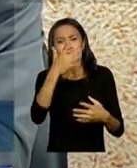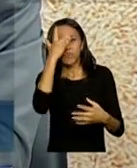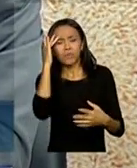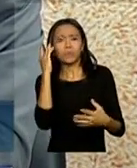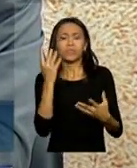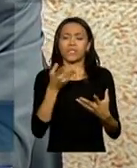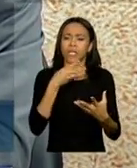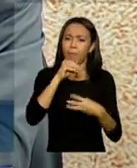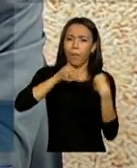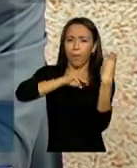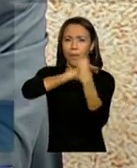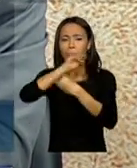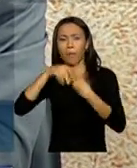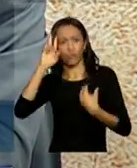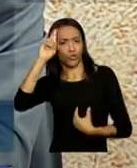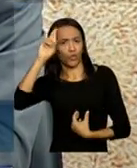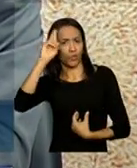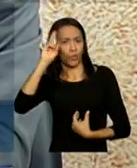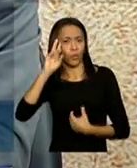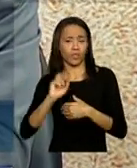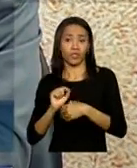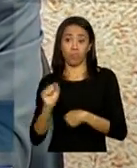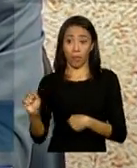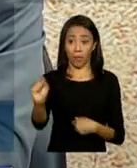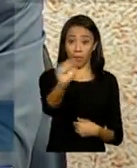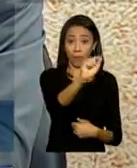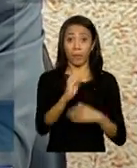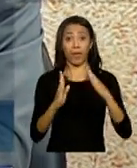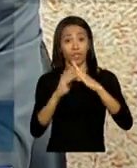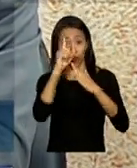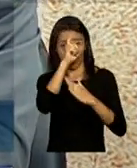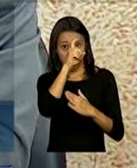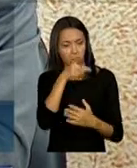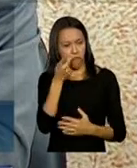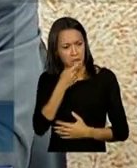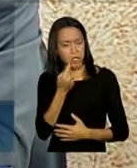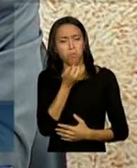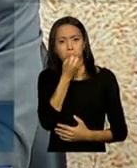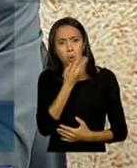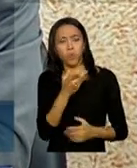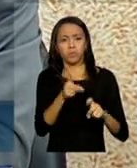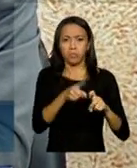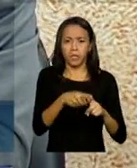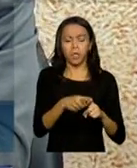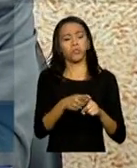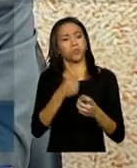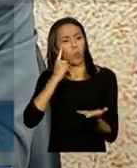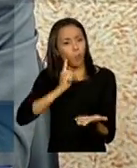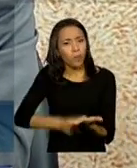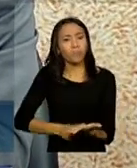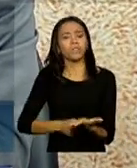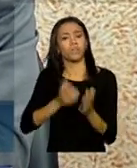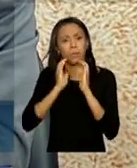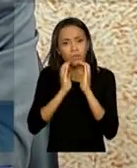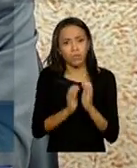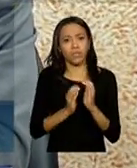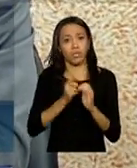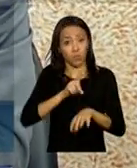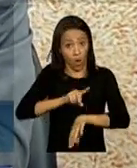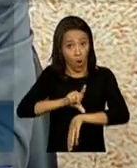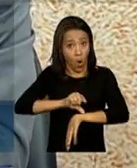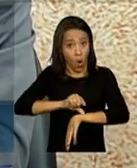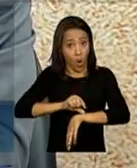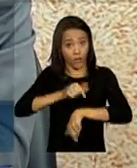municipais da população São relatos muito positivos de compromisso no atendimento de cumprimento da carga horária de